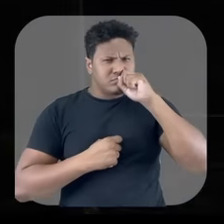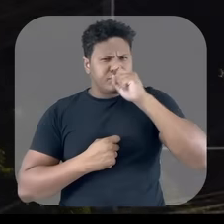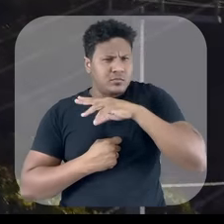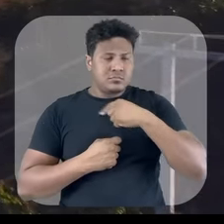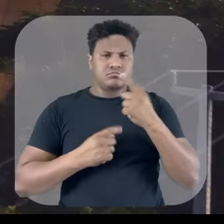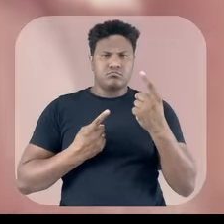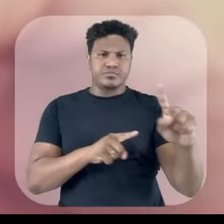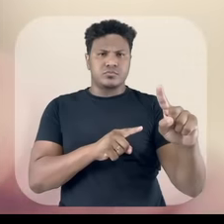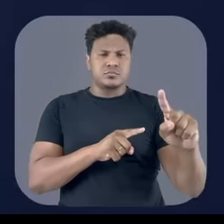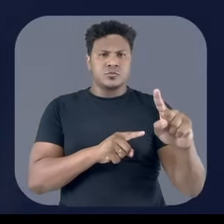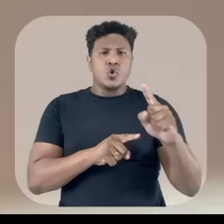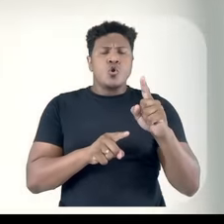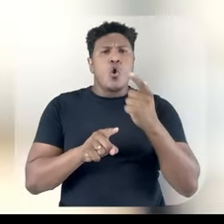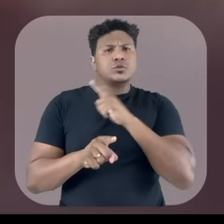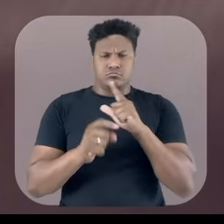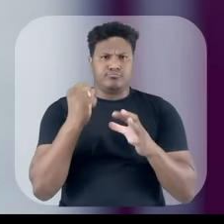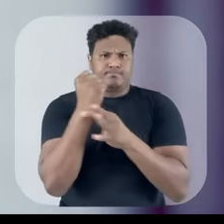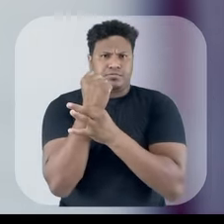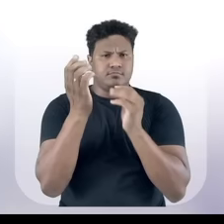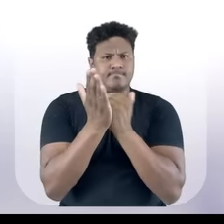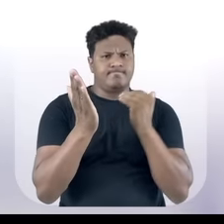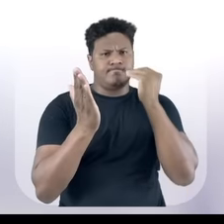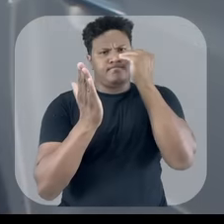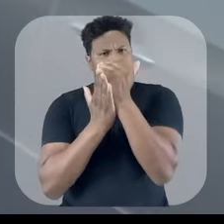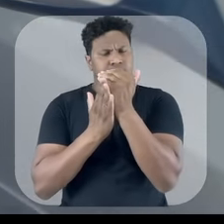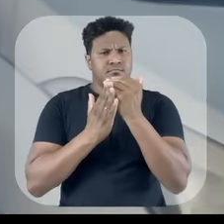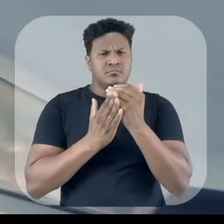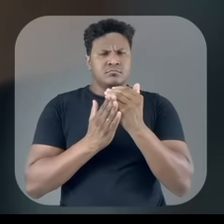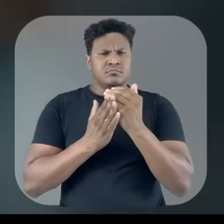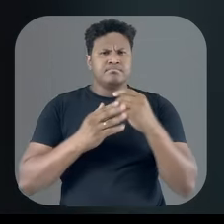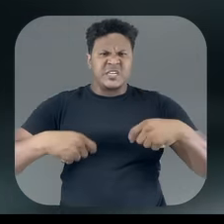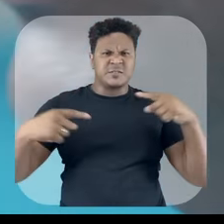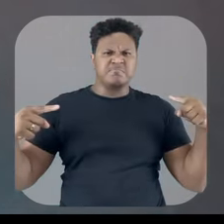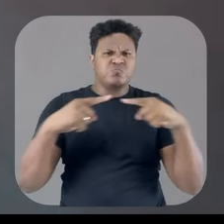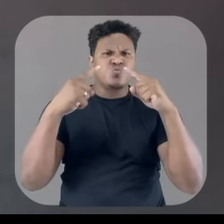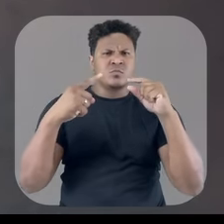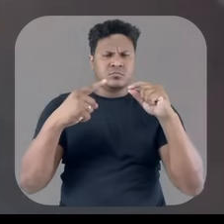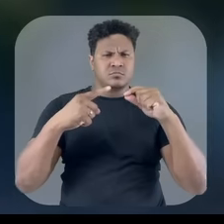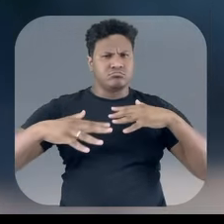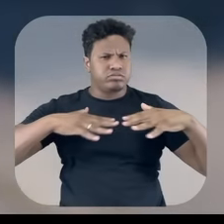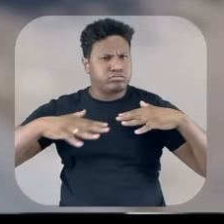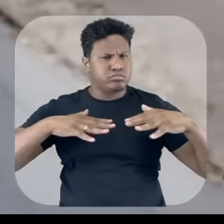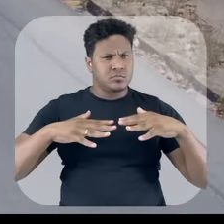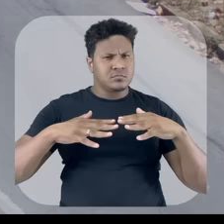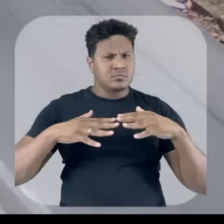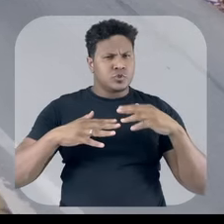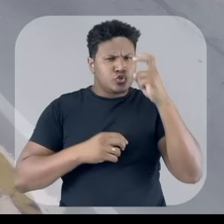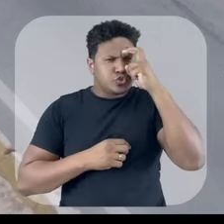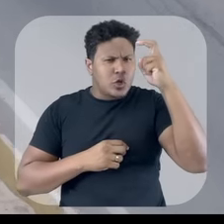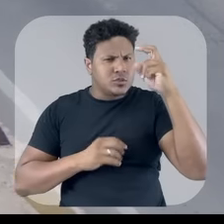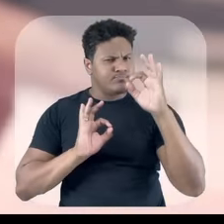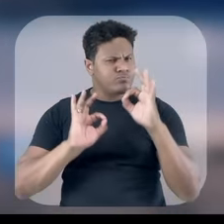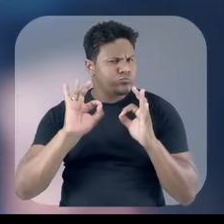combater a violência. Avançar na segurança. Uma missão que pede agilidade,